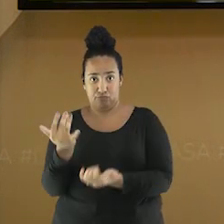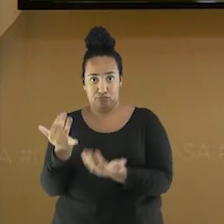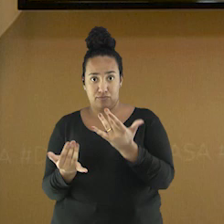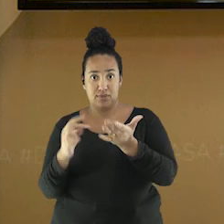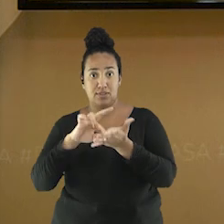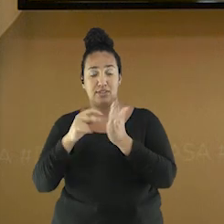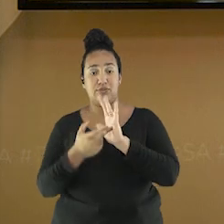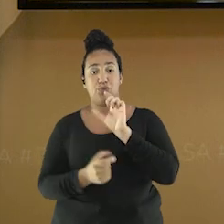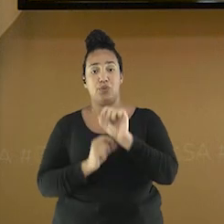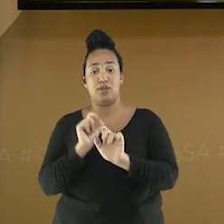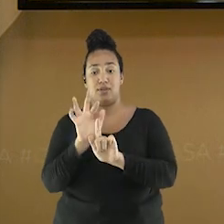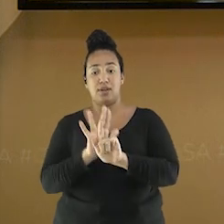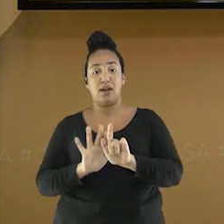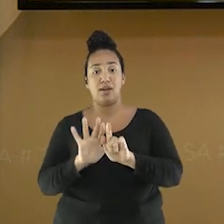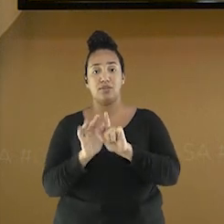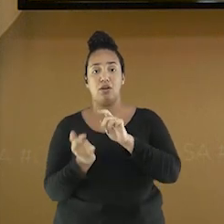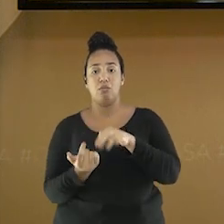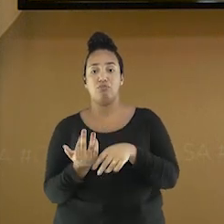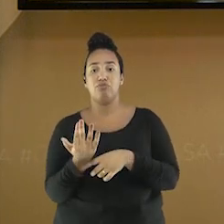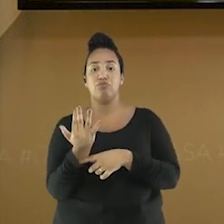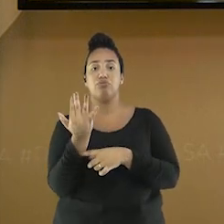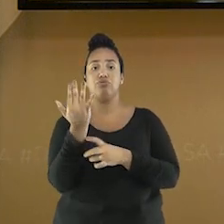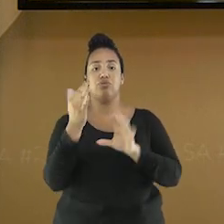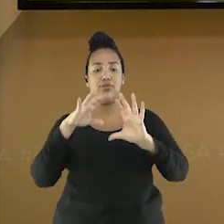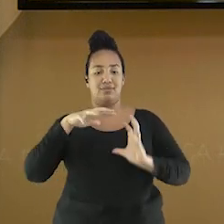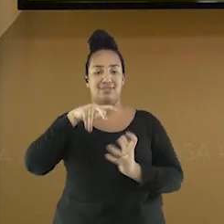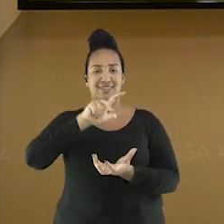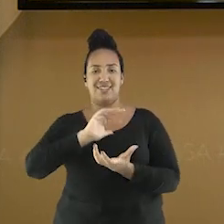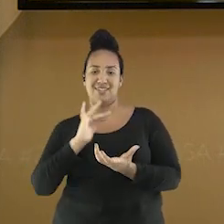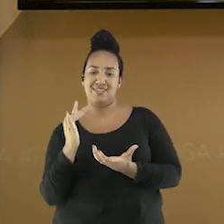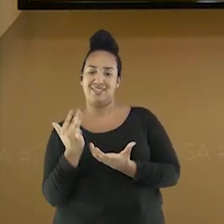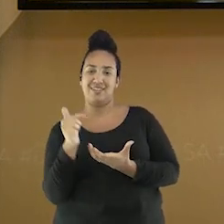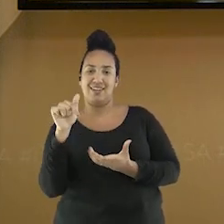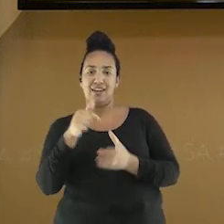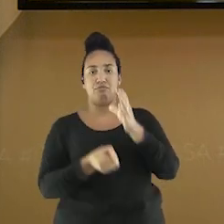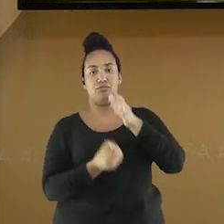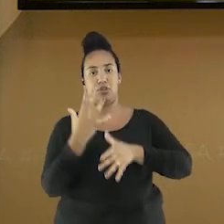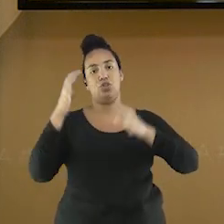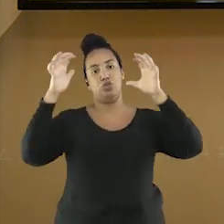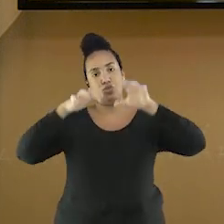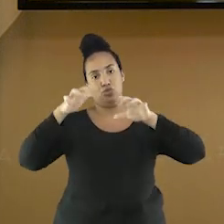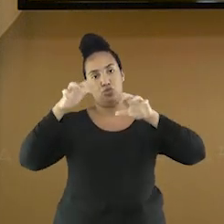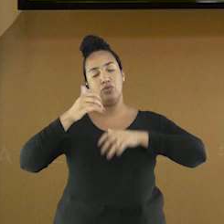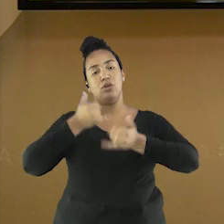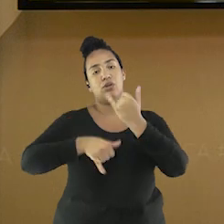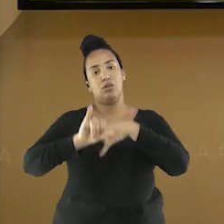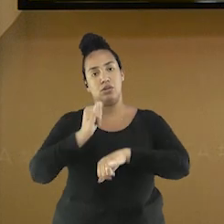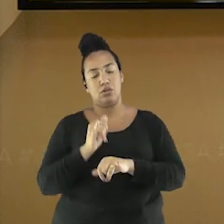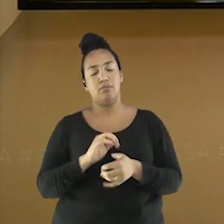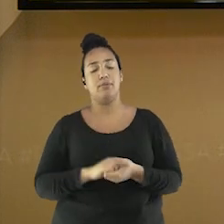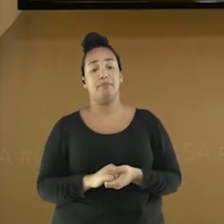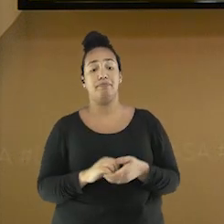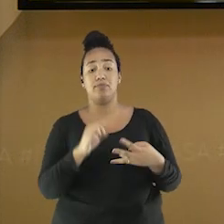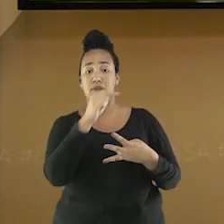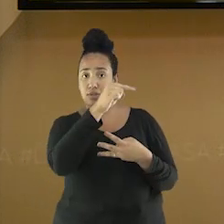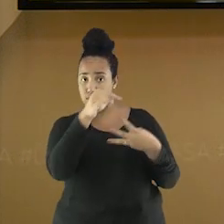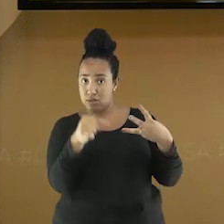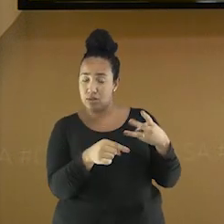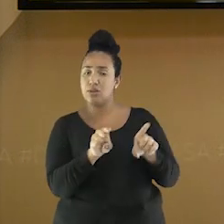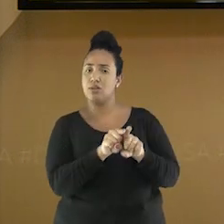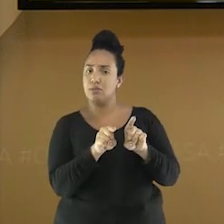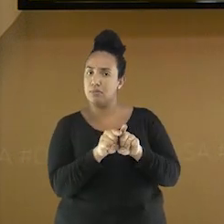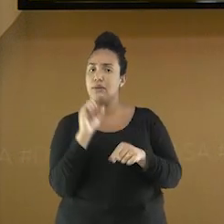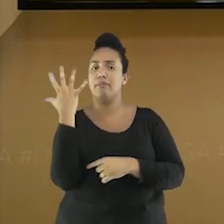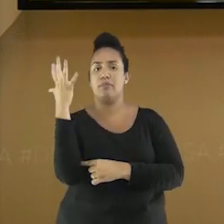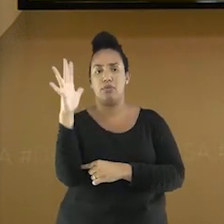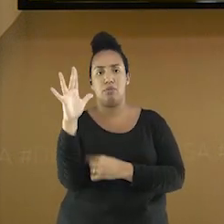que elevam a acidez da chuva. Nas outras alternativas, por mais que sejam também danossas ao meio ambiente, né, as outras também são, não temos